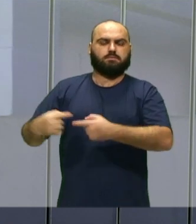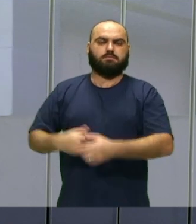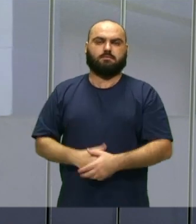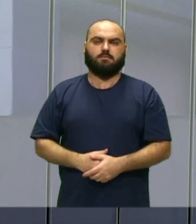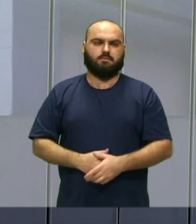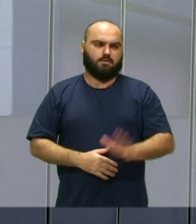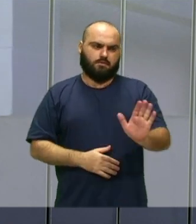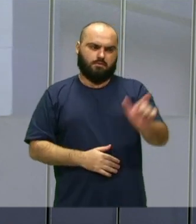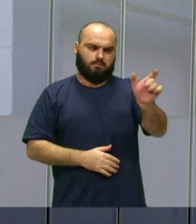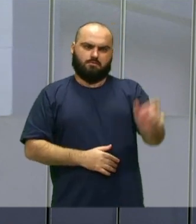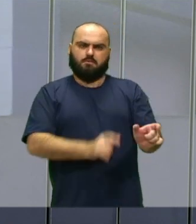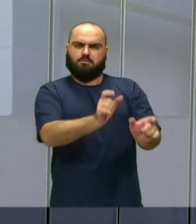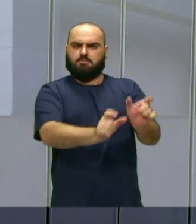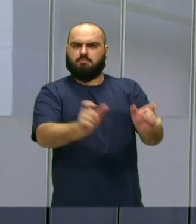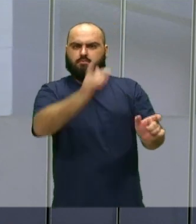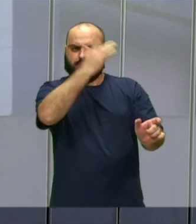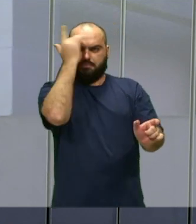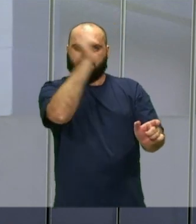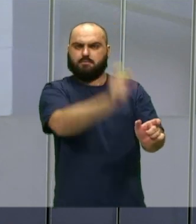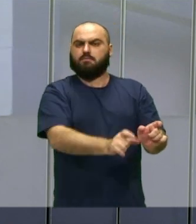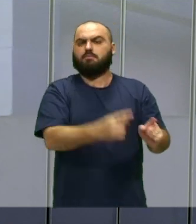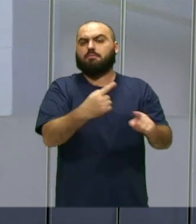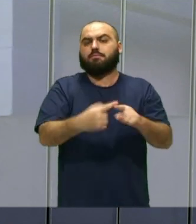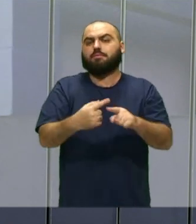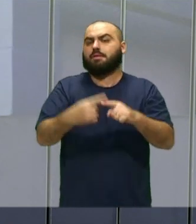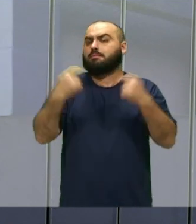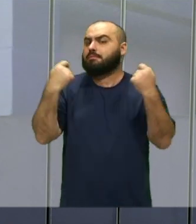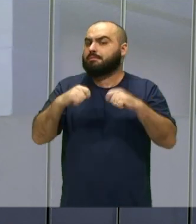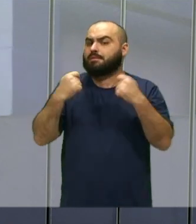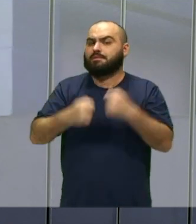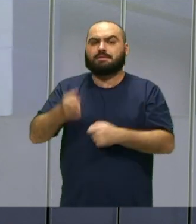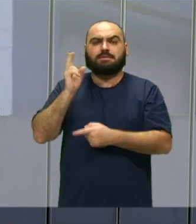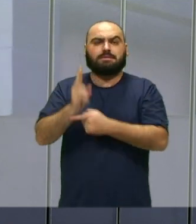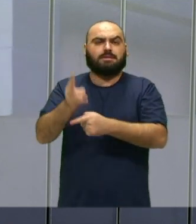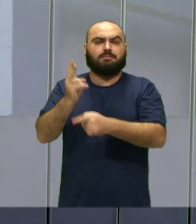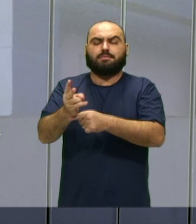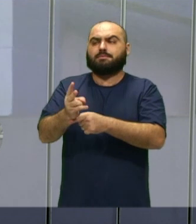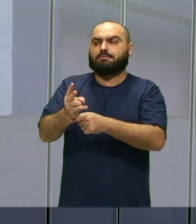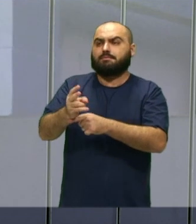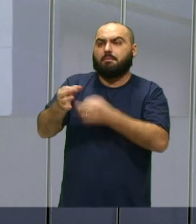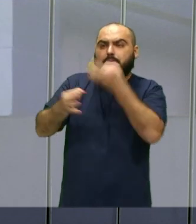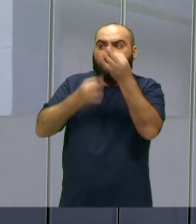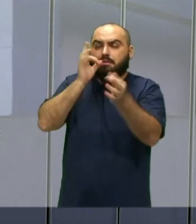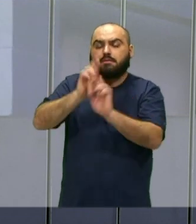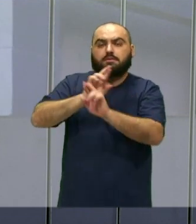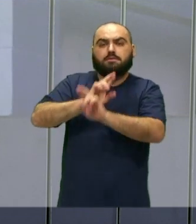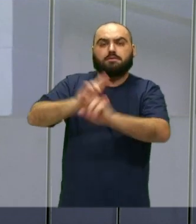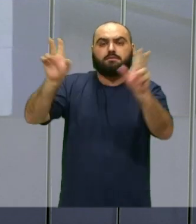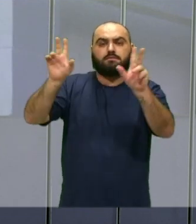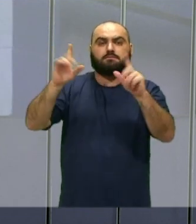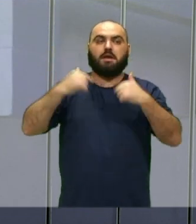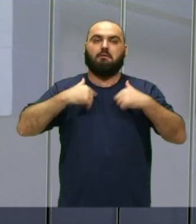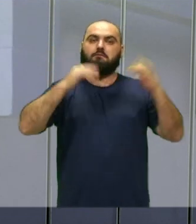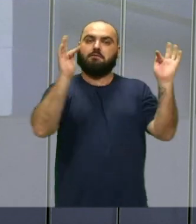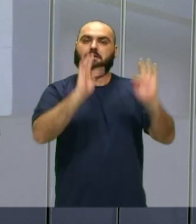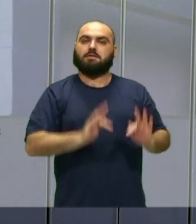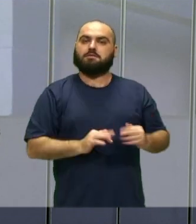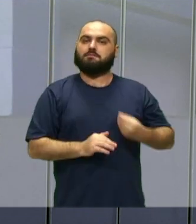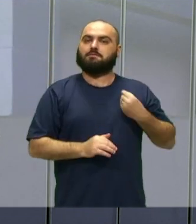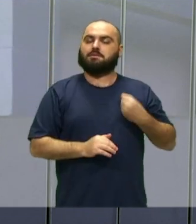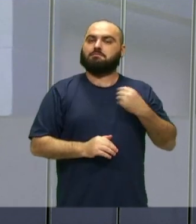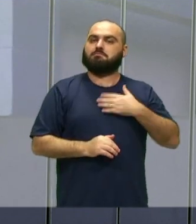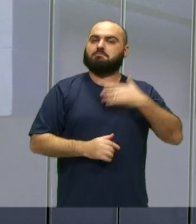as pessoas, isso não tem nada a ver. Eu digo aqui porque precisa ter sempre o contraponto. Mas, enfim, eu estou feliz com as que eu fiquei, que eu